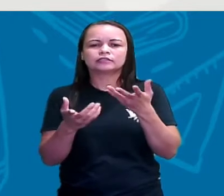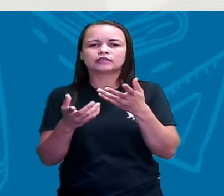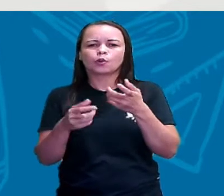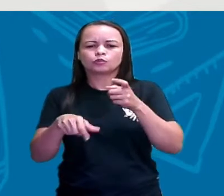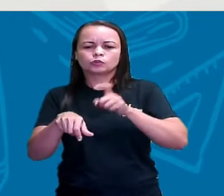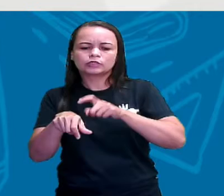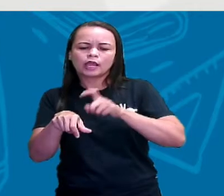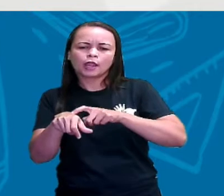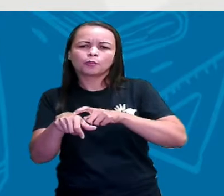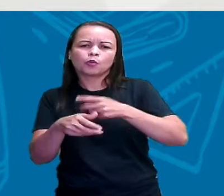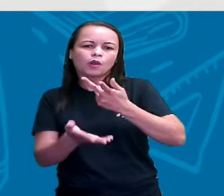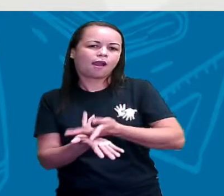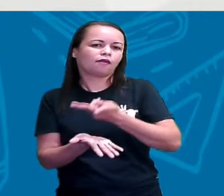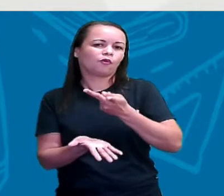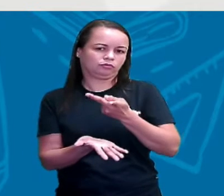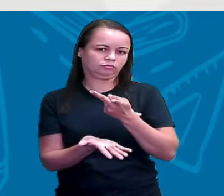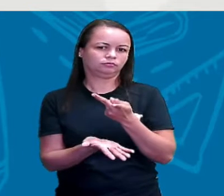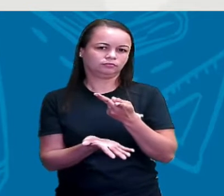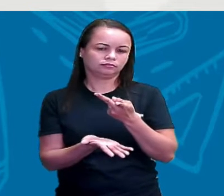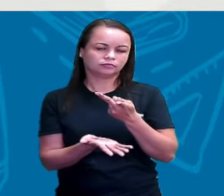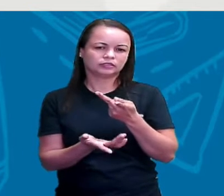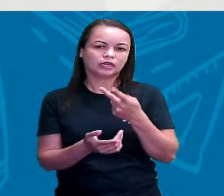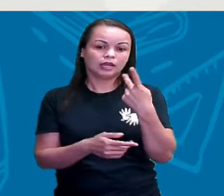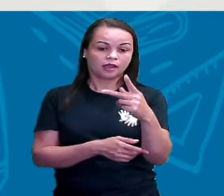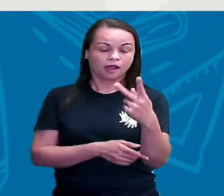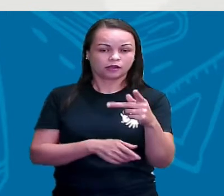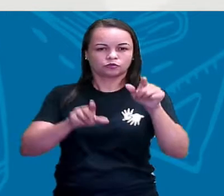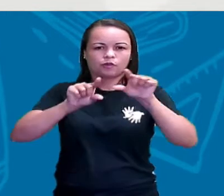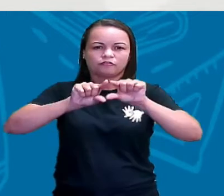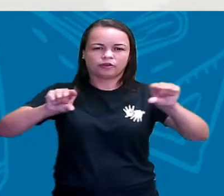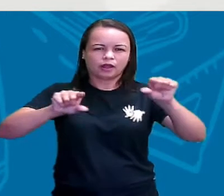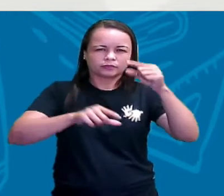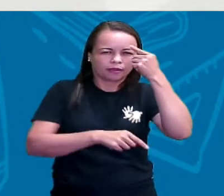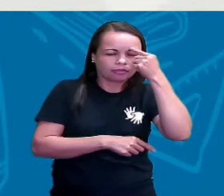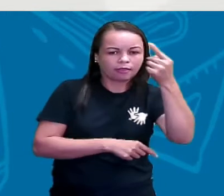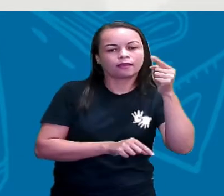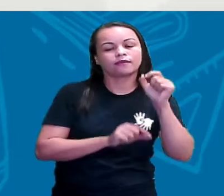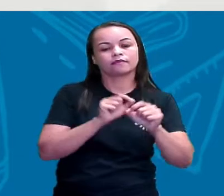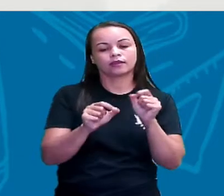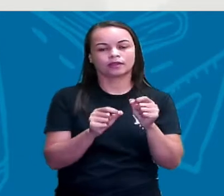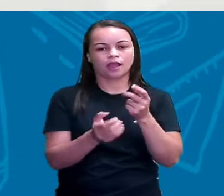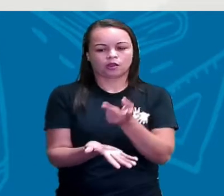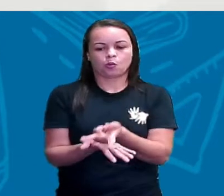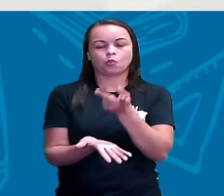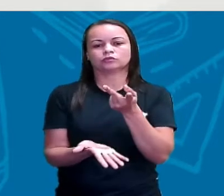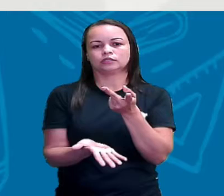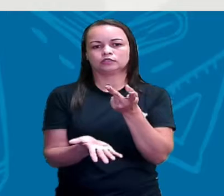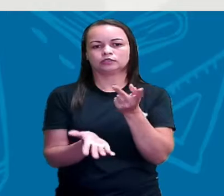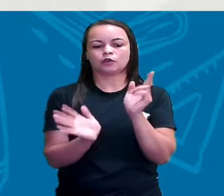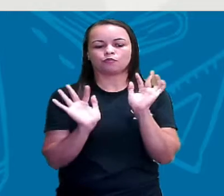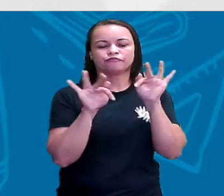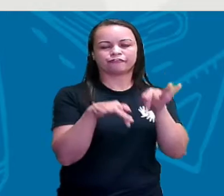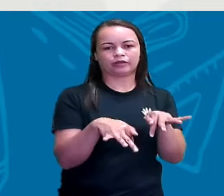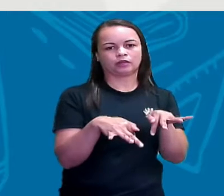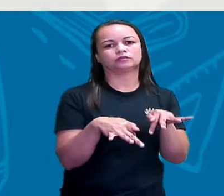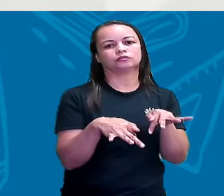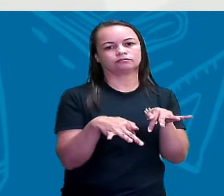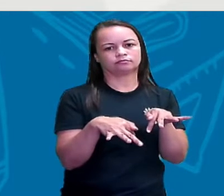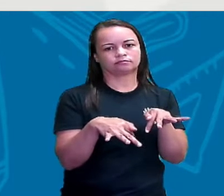exatamente aí o tempo que aconteceu. E a tua frase, ela dá a ideia que aconteceu e finalizou essa